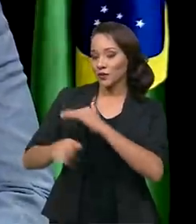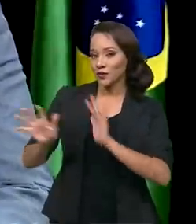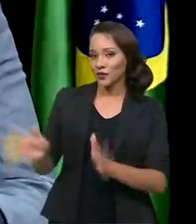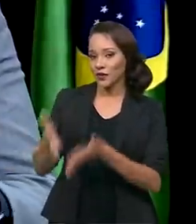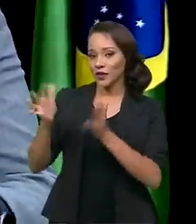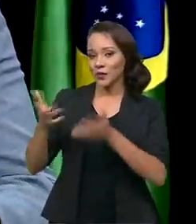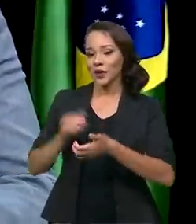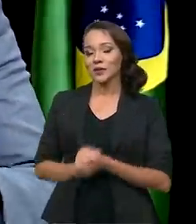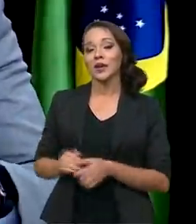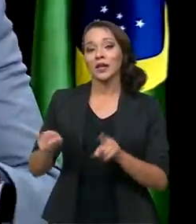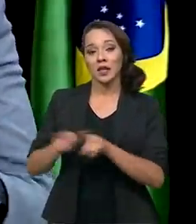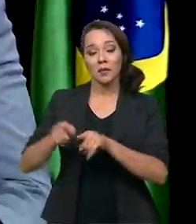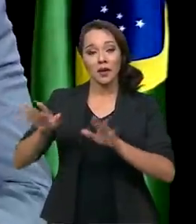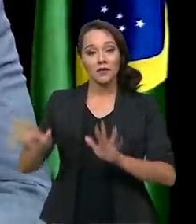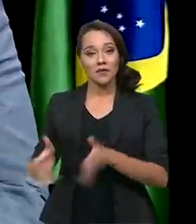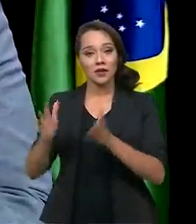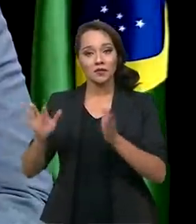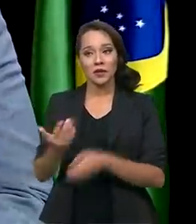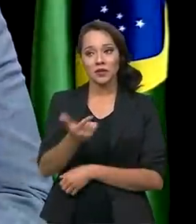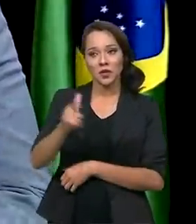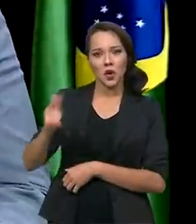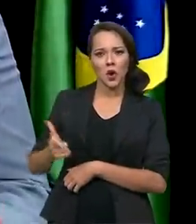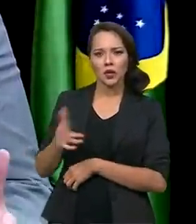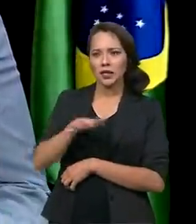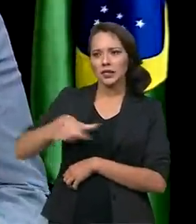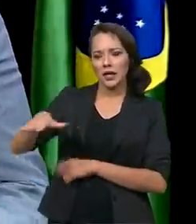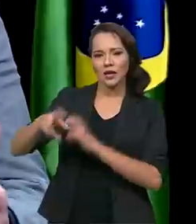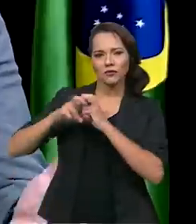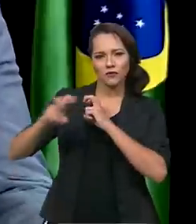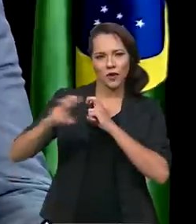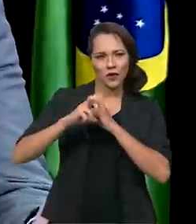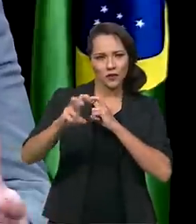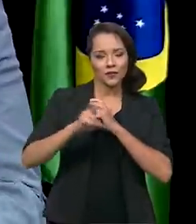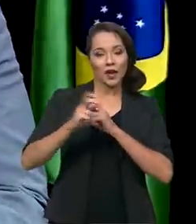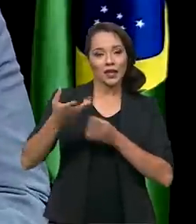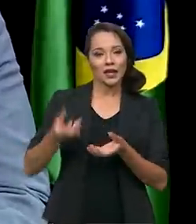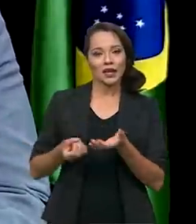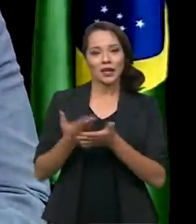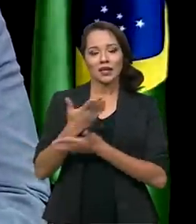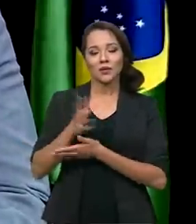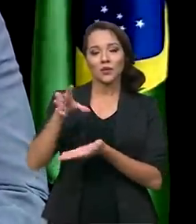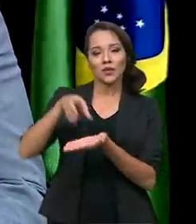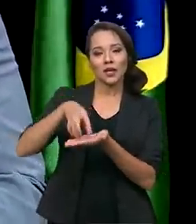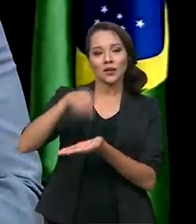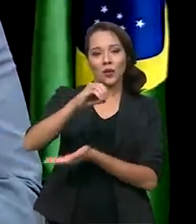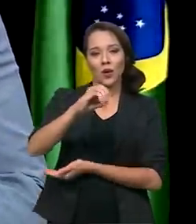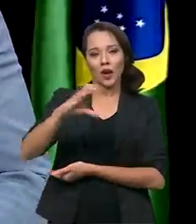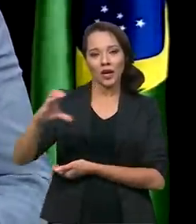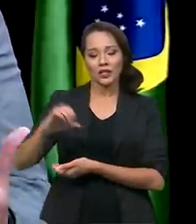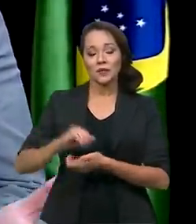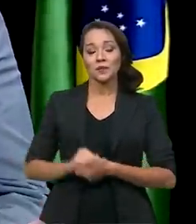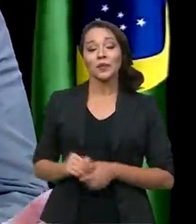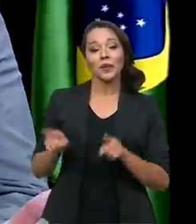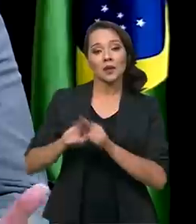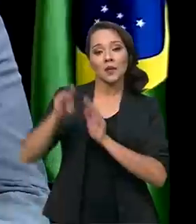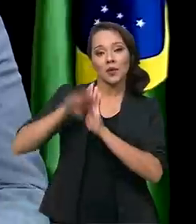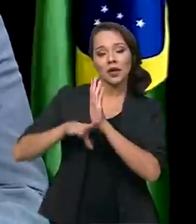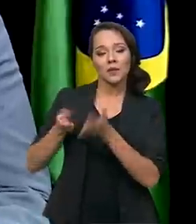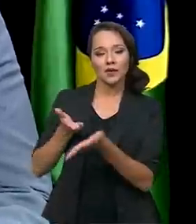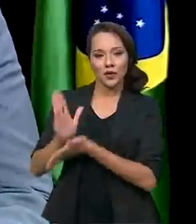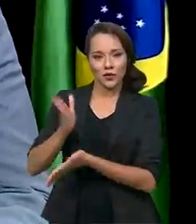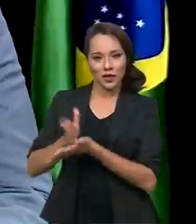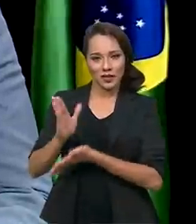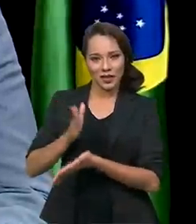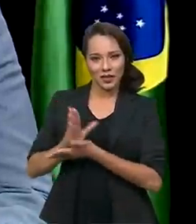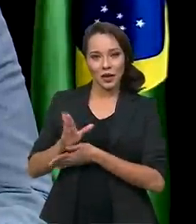investimentos, inclusive investimentos em outras malhas, e assim está nascendo a Ferrovia de Integração do Centro-Oeste, e agora um programa de